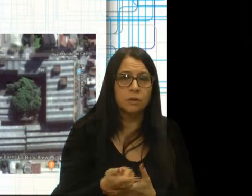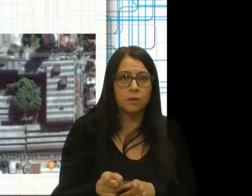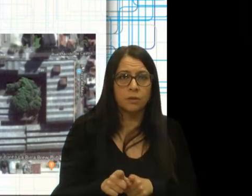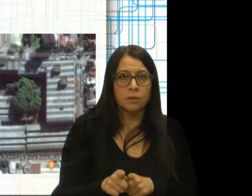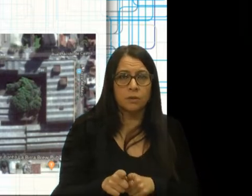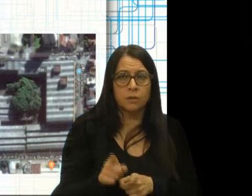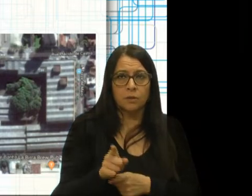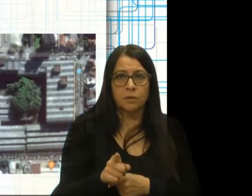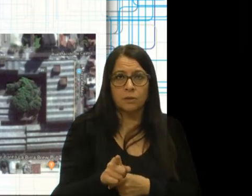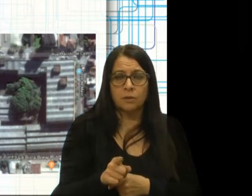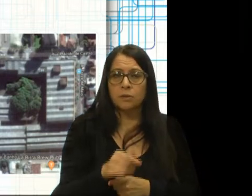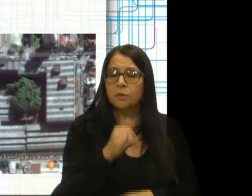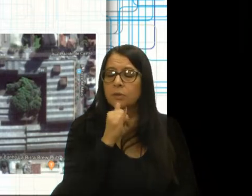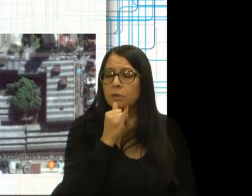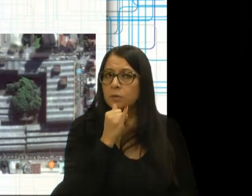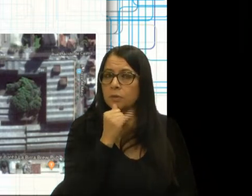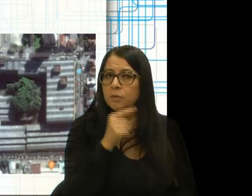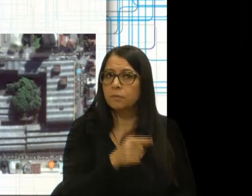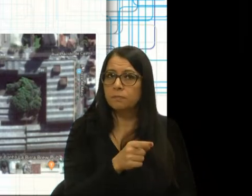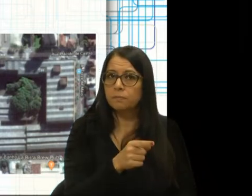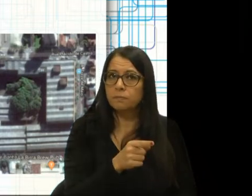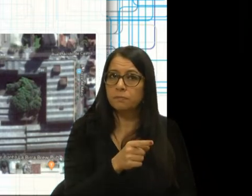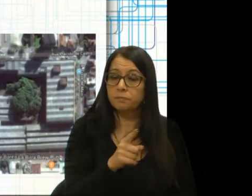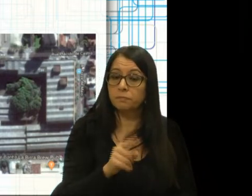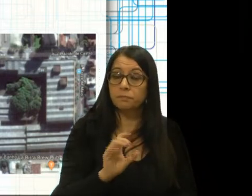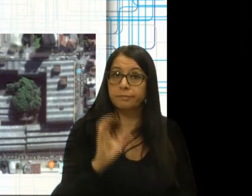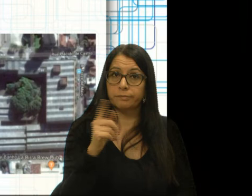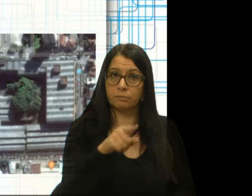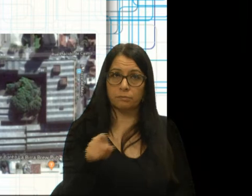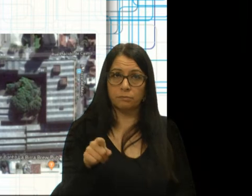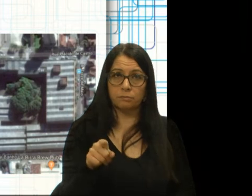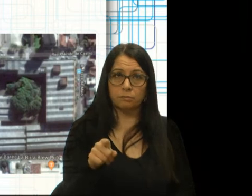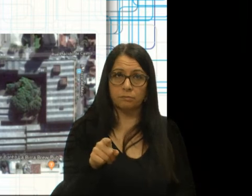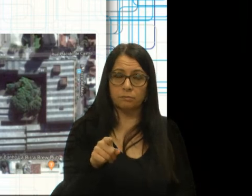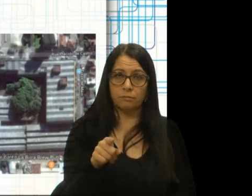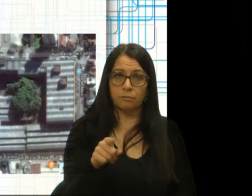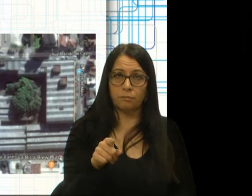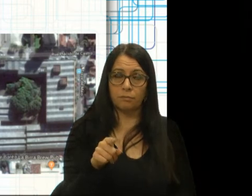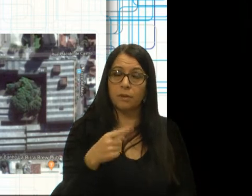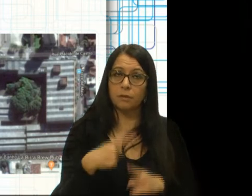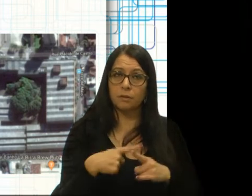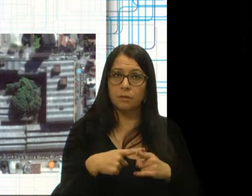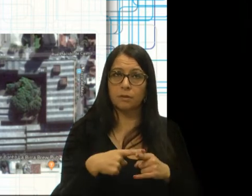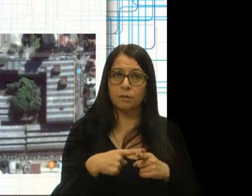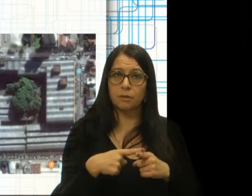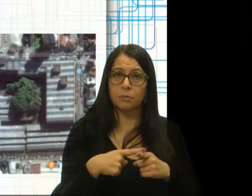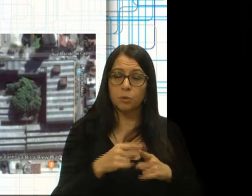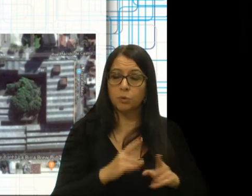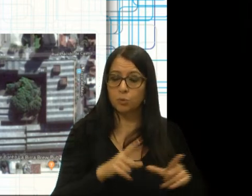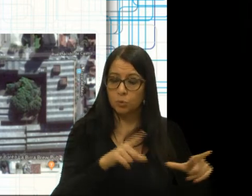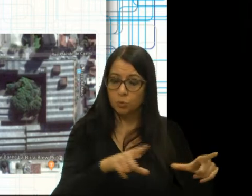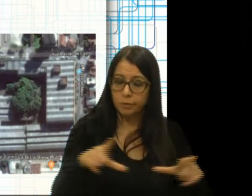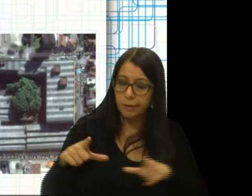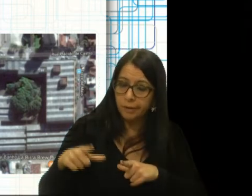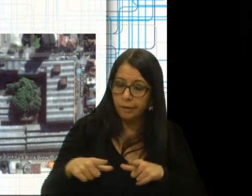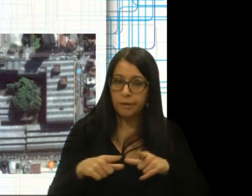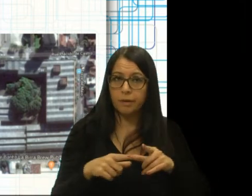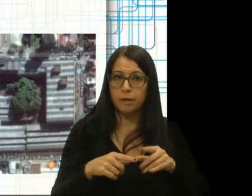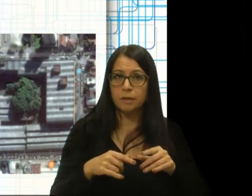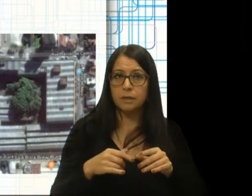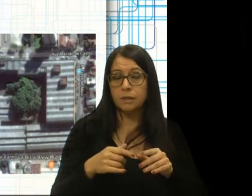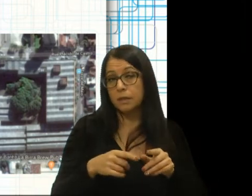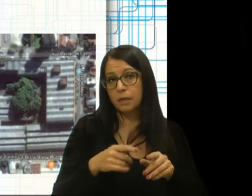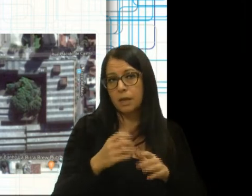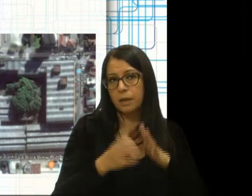exemplo. Isso está em vias de acontecer, até porque os locais que a metalúrgica não ocupa mais já